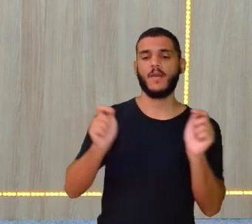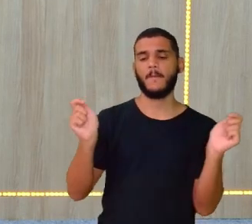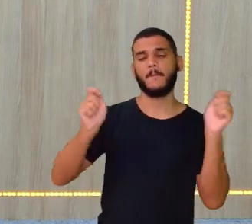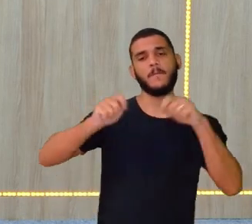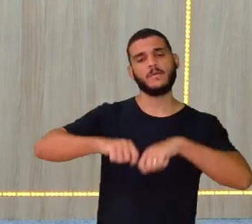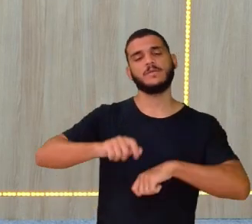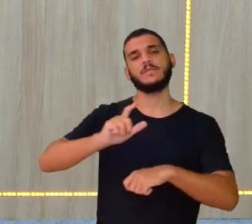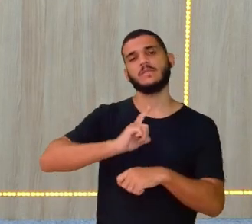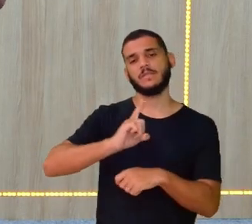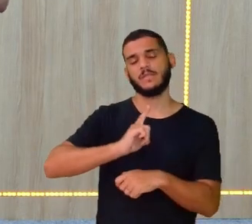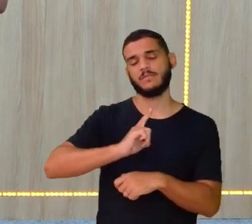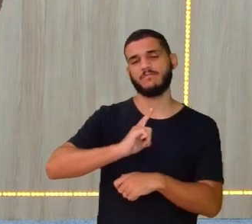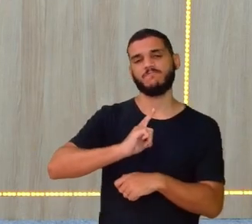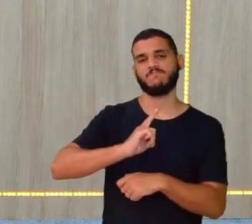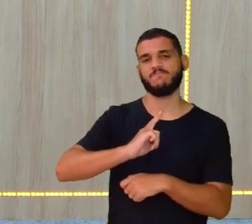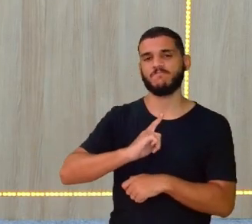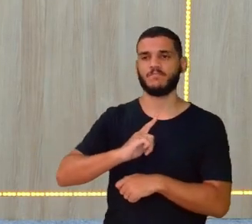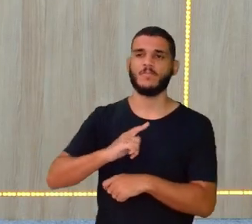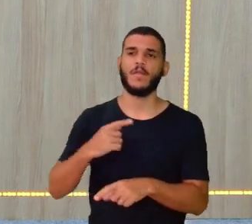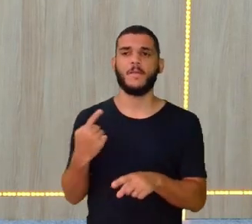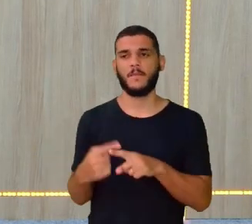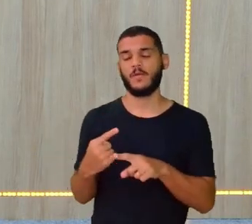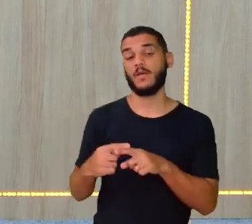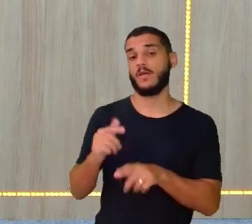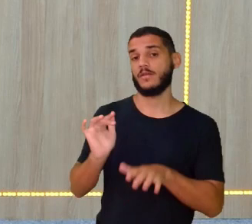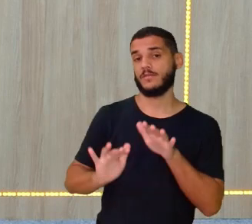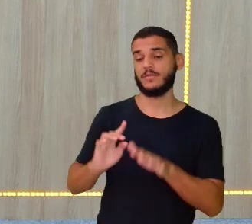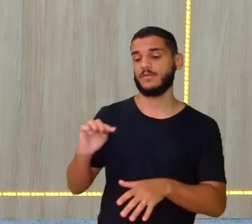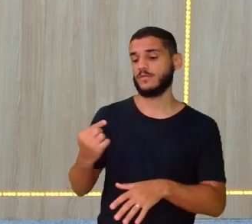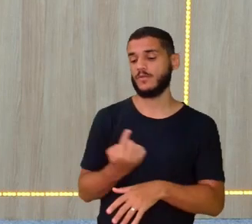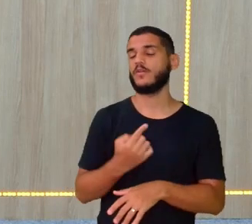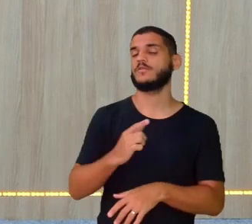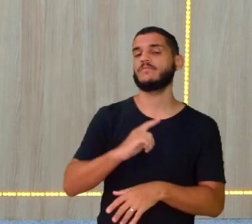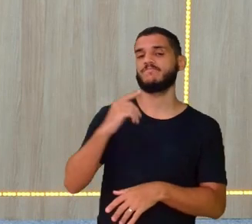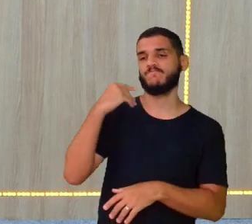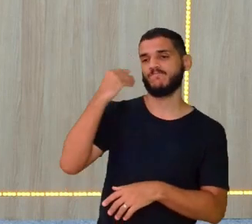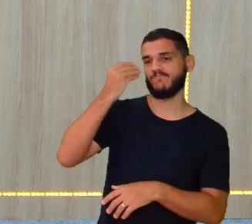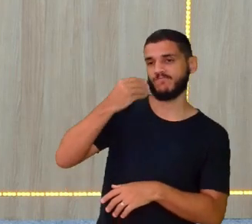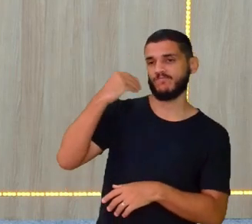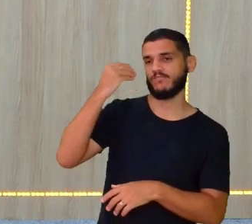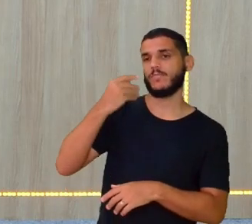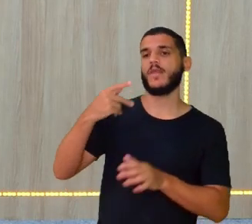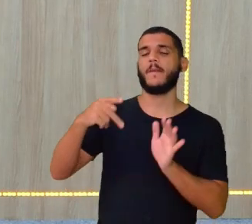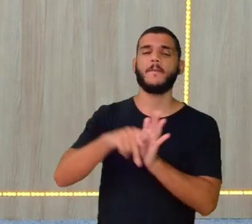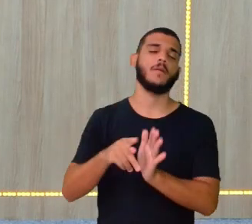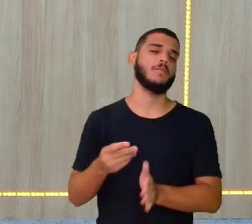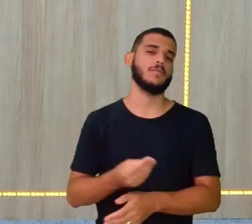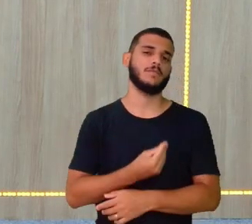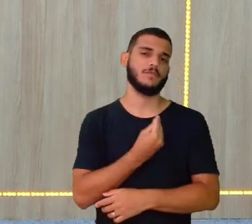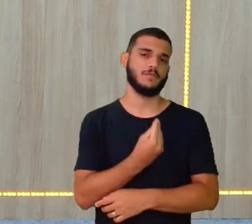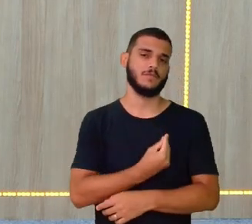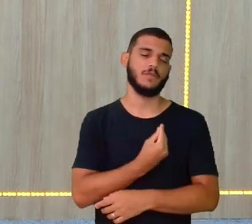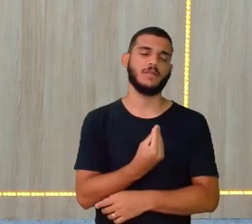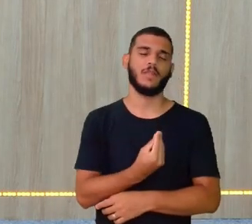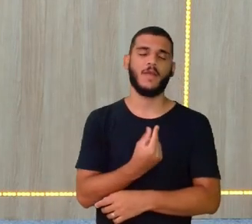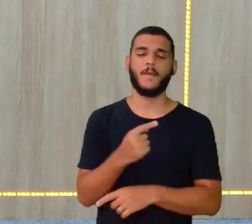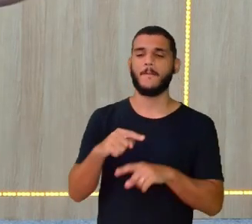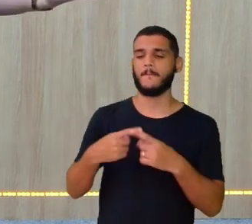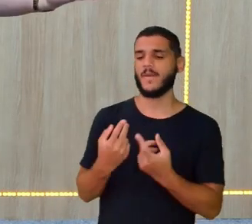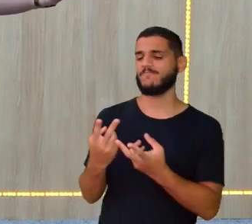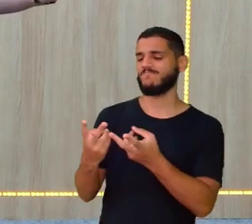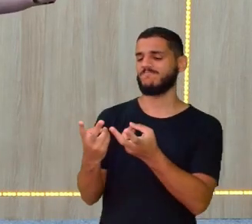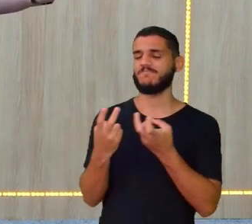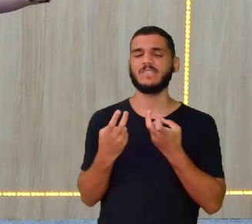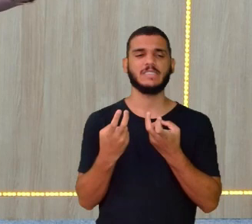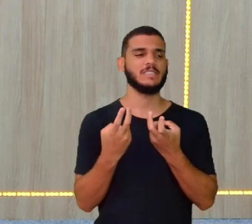possibilidade, porque muitas vezes nós estamos vivenciando, não é, a nossa vida sem observar o